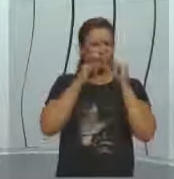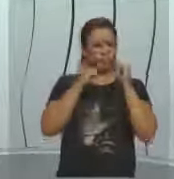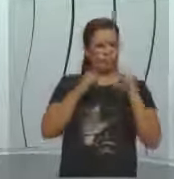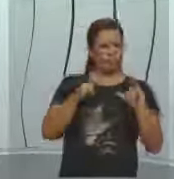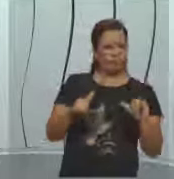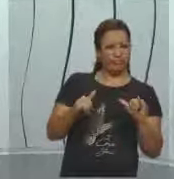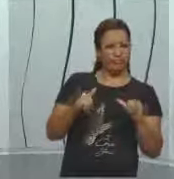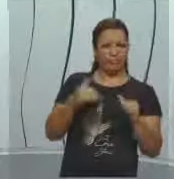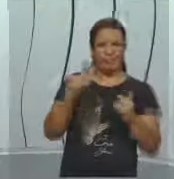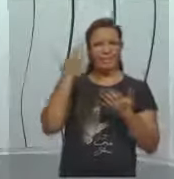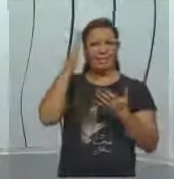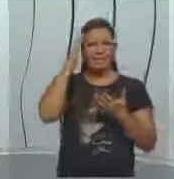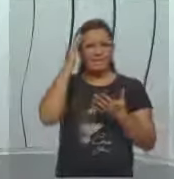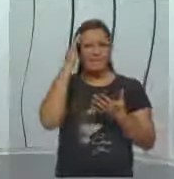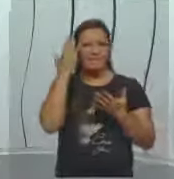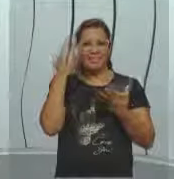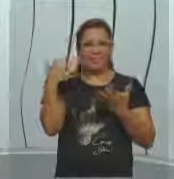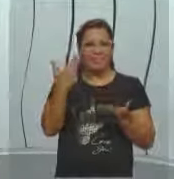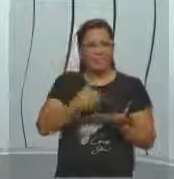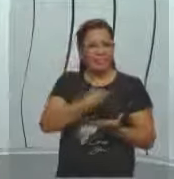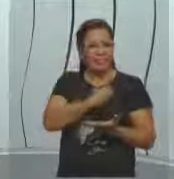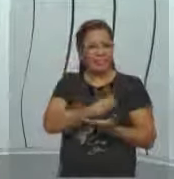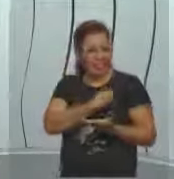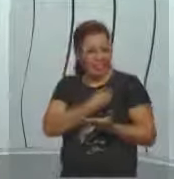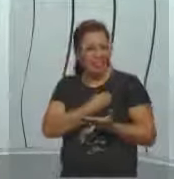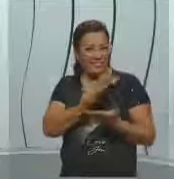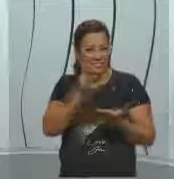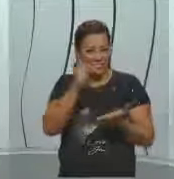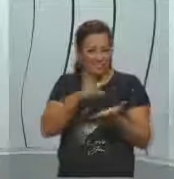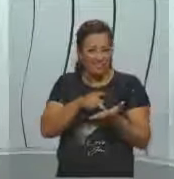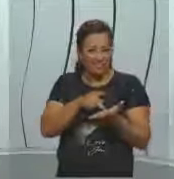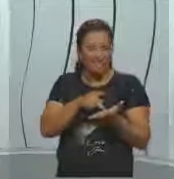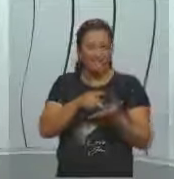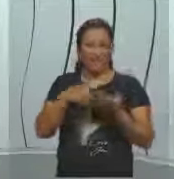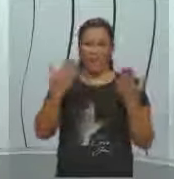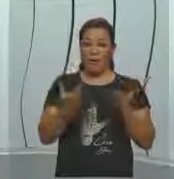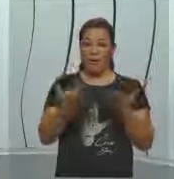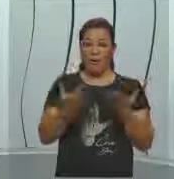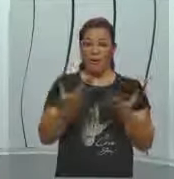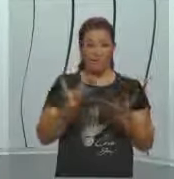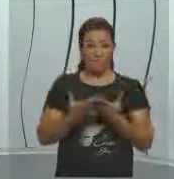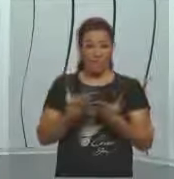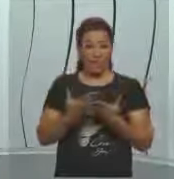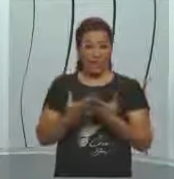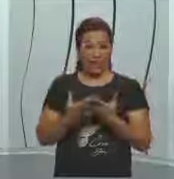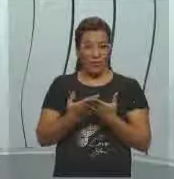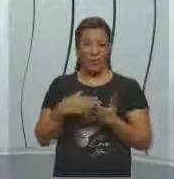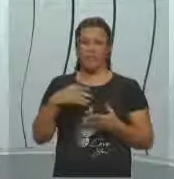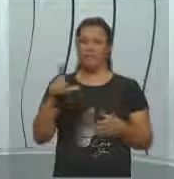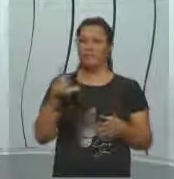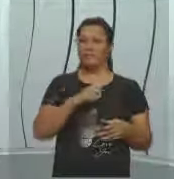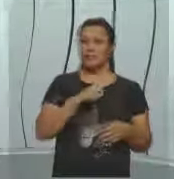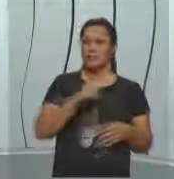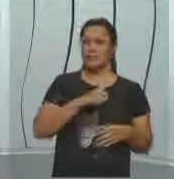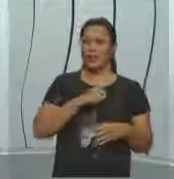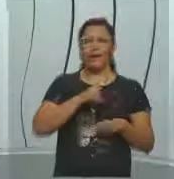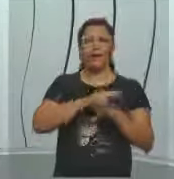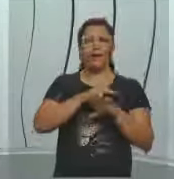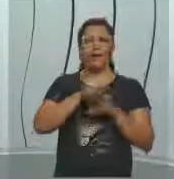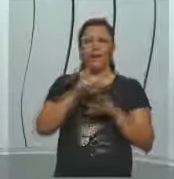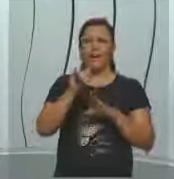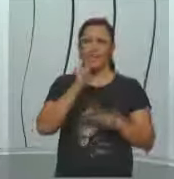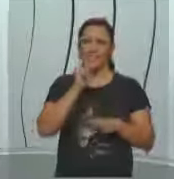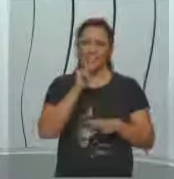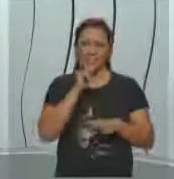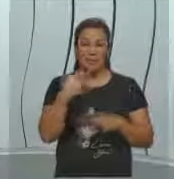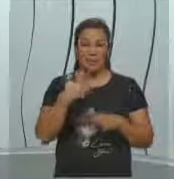entender coisas mais próximas da nossa realidade. Então, esta aula de hoje, ela vai ter muitos exemplos para a gente